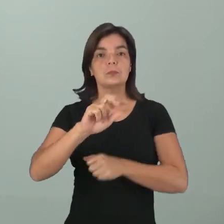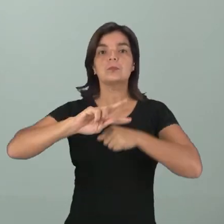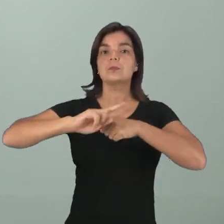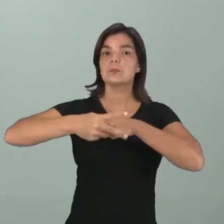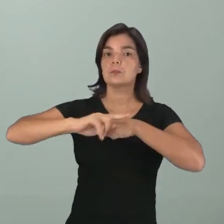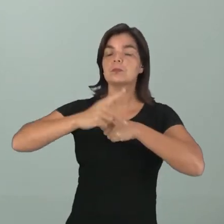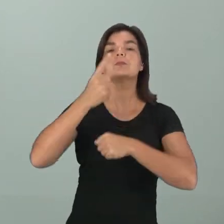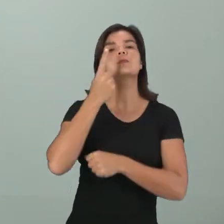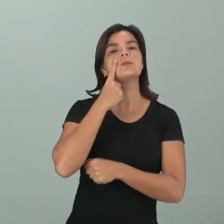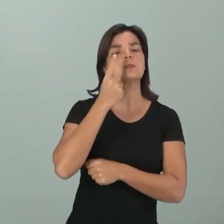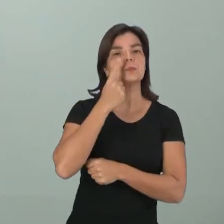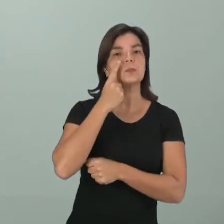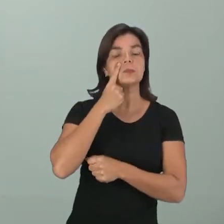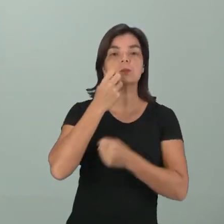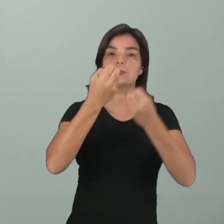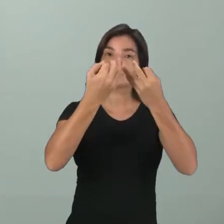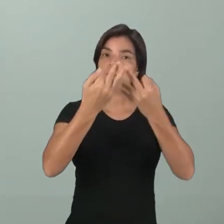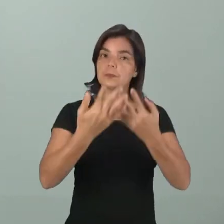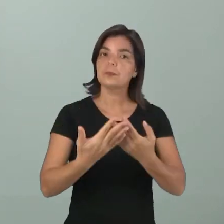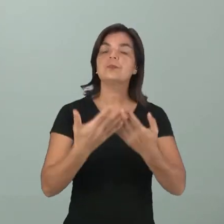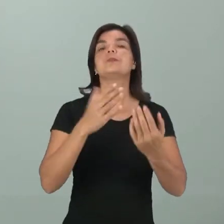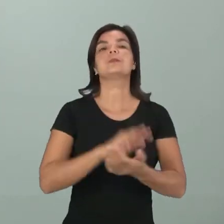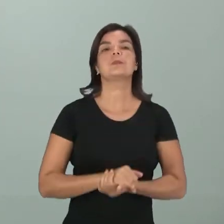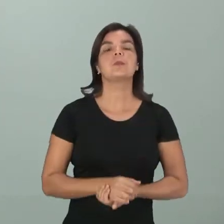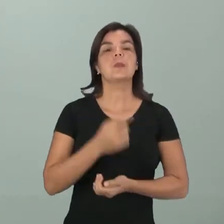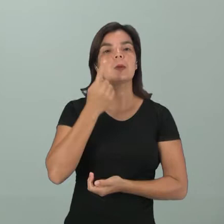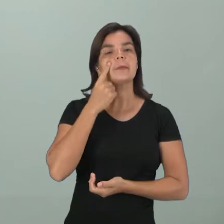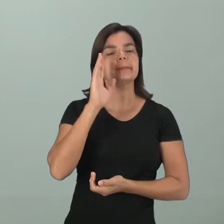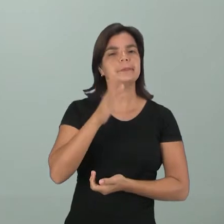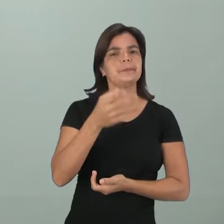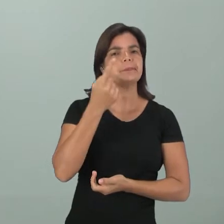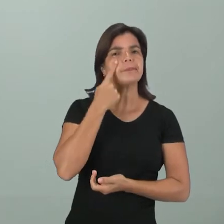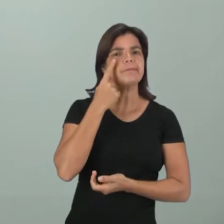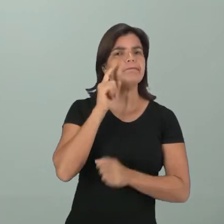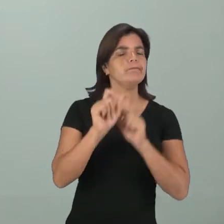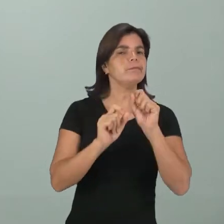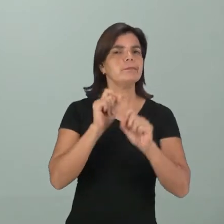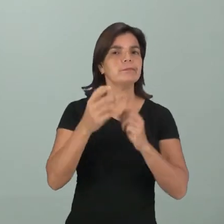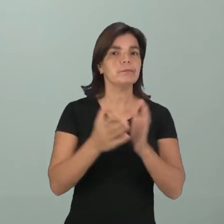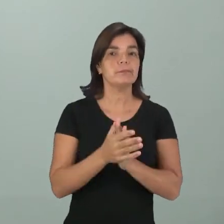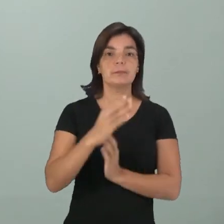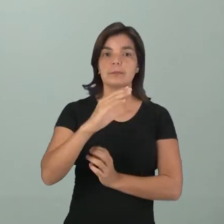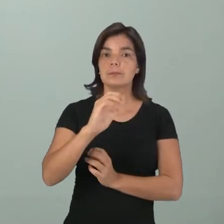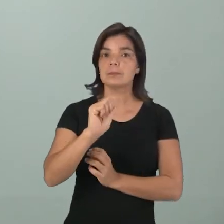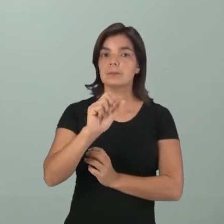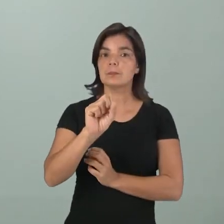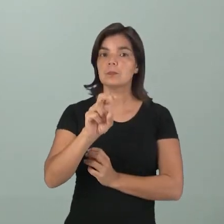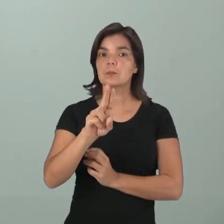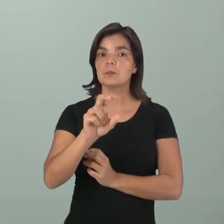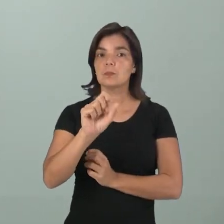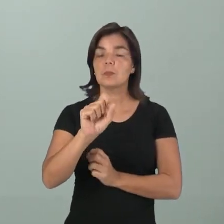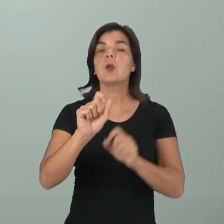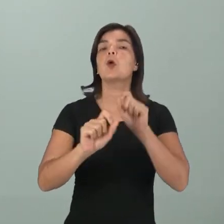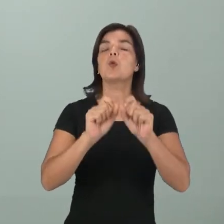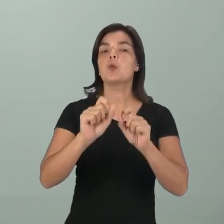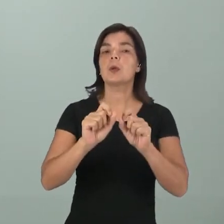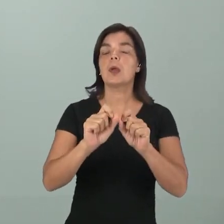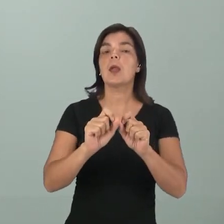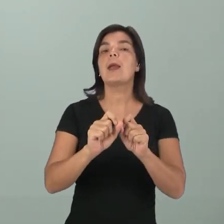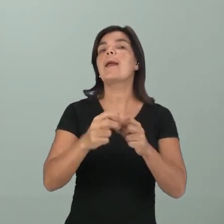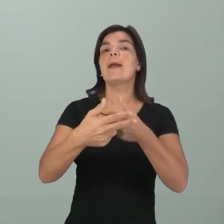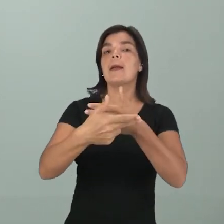consequência. Nós vamos ler o conceito mais adiante, mas já observem que a causa é o motivo, é